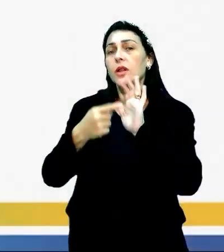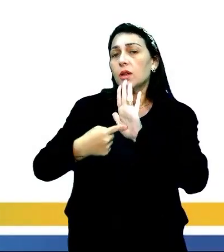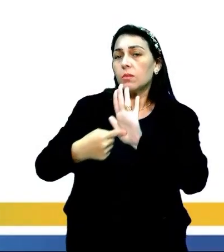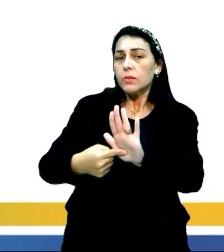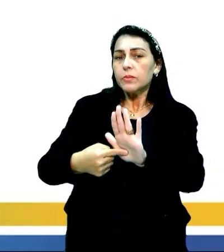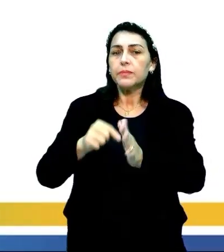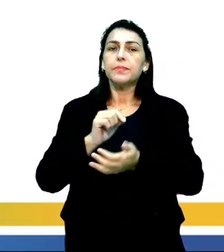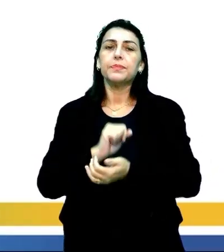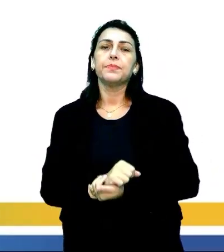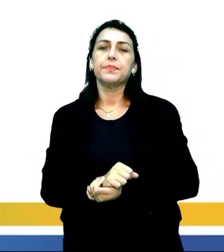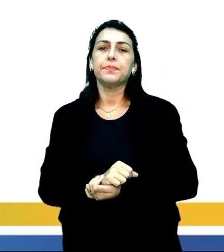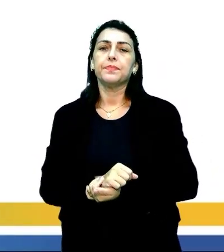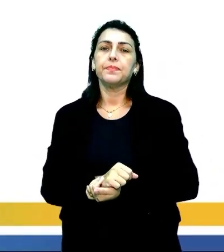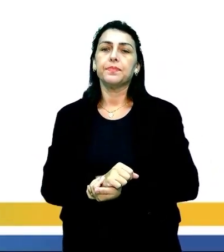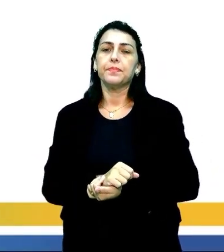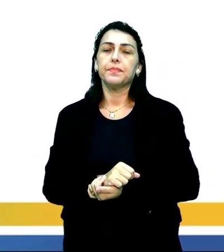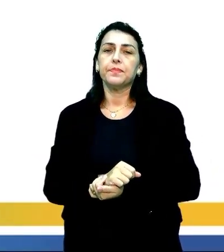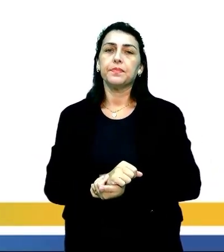abordar?